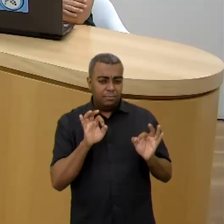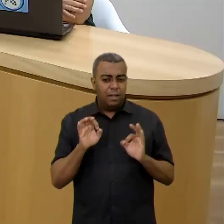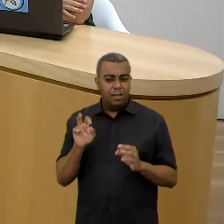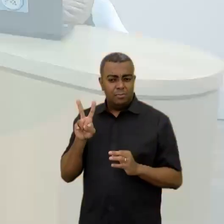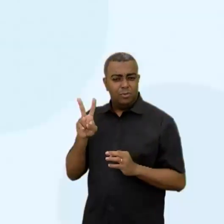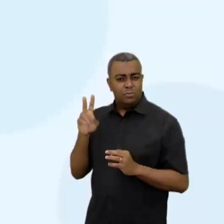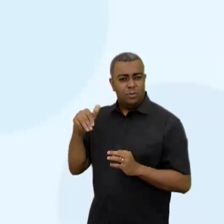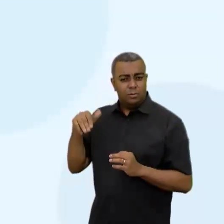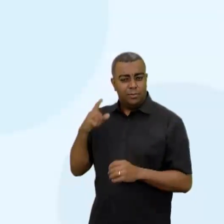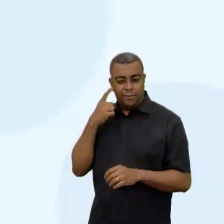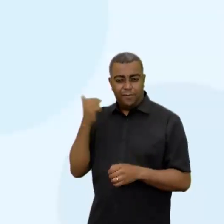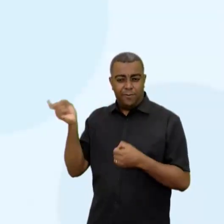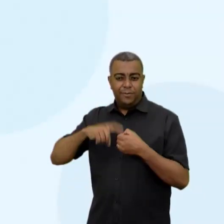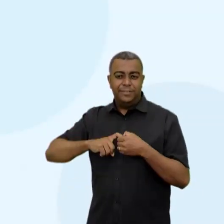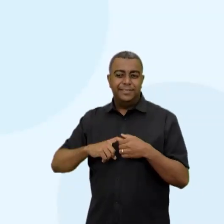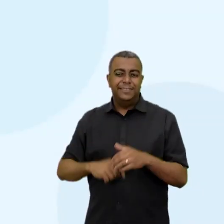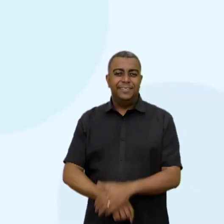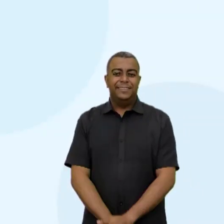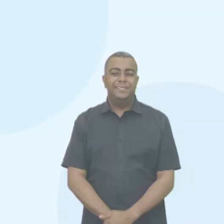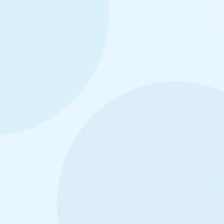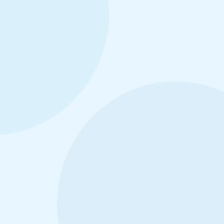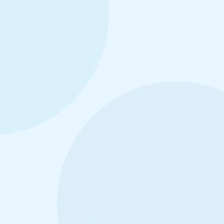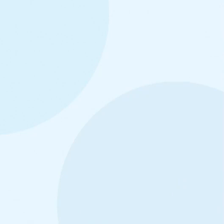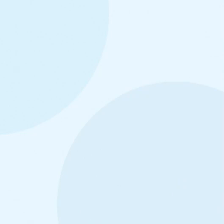Já voltamos.